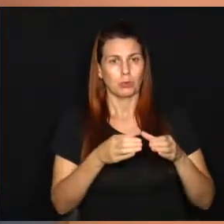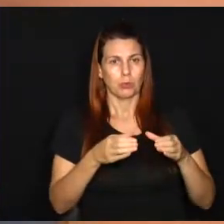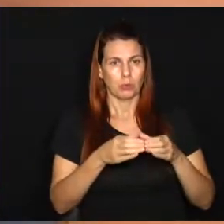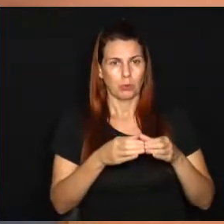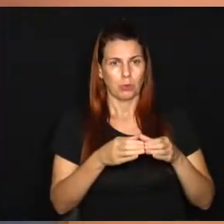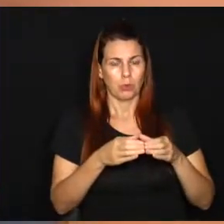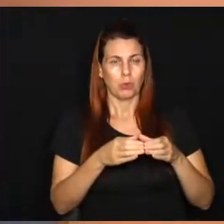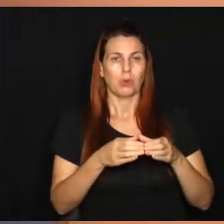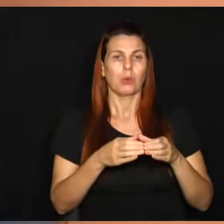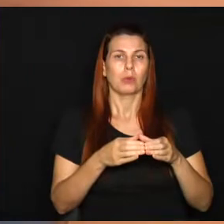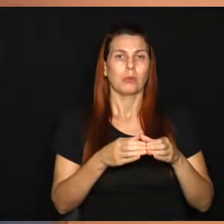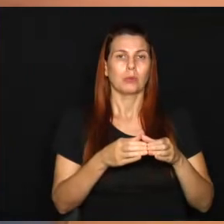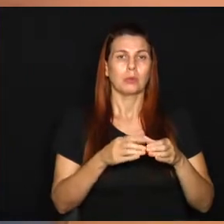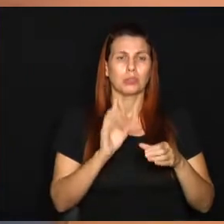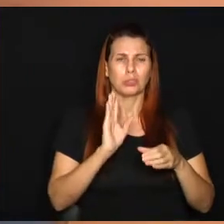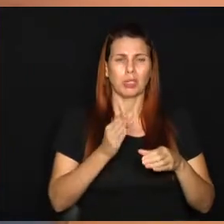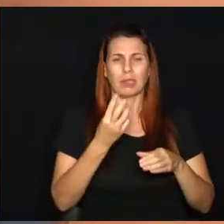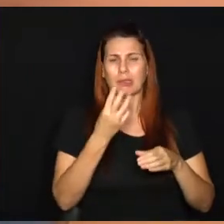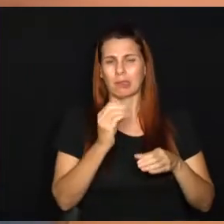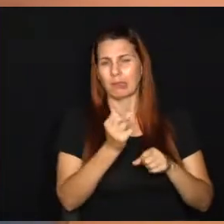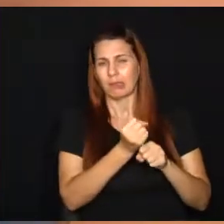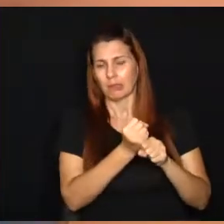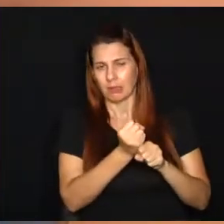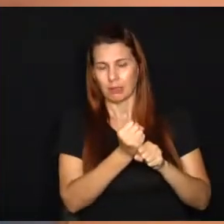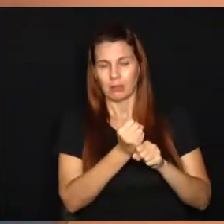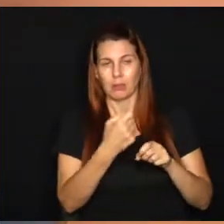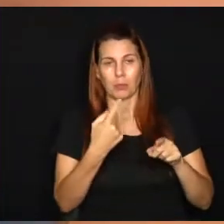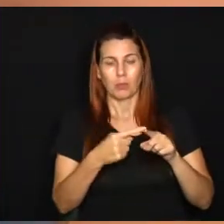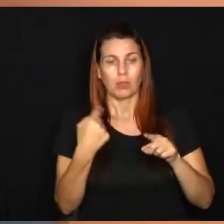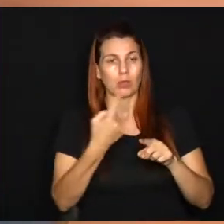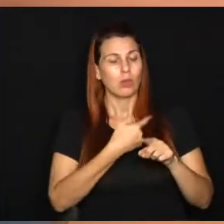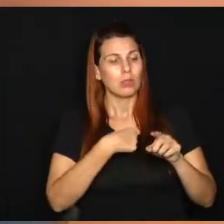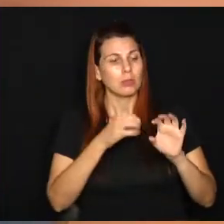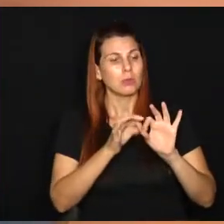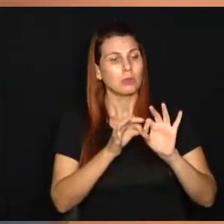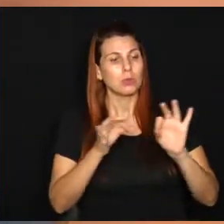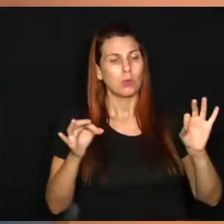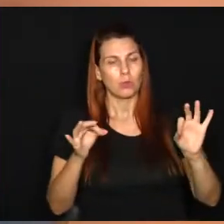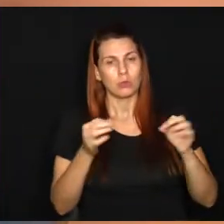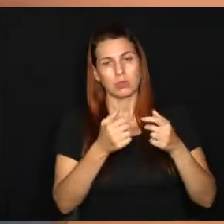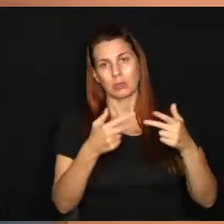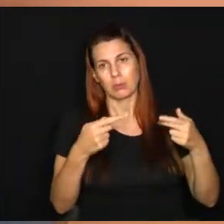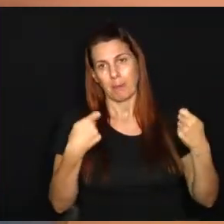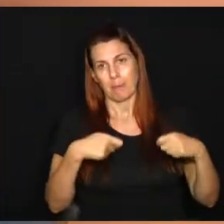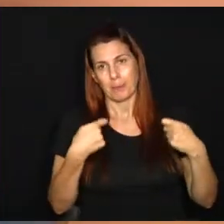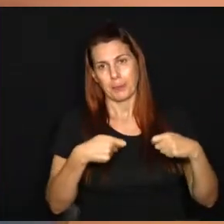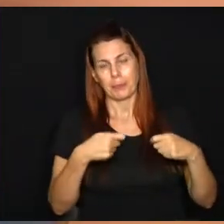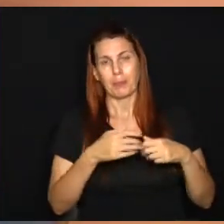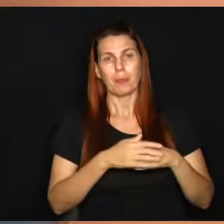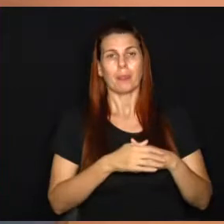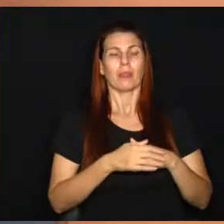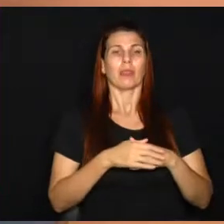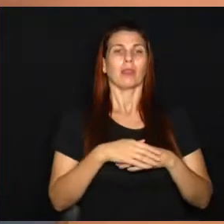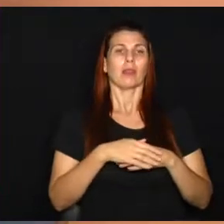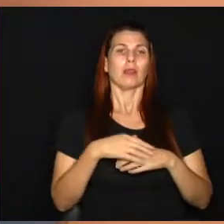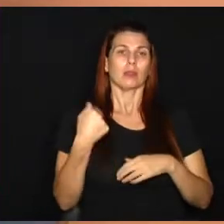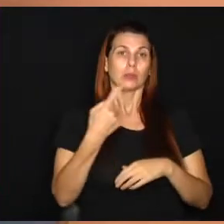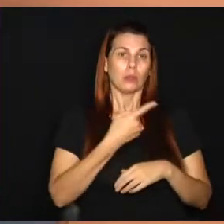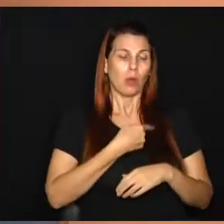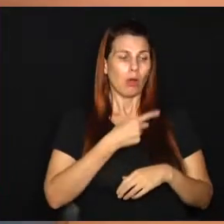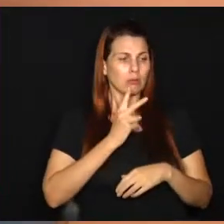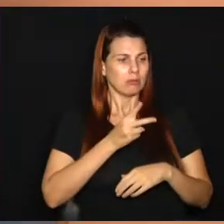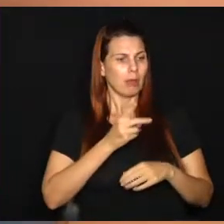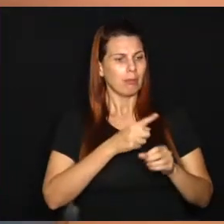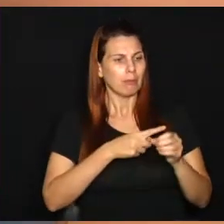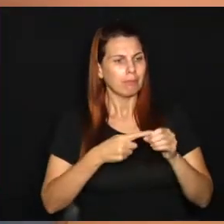anos, é pelo fato de a gente estar distante ainda daquilo que a gente precisa. Então, nós estamos sempre na periferia do